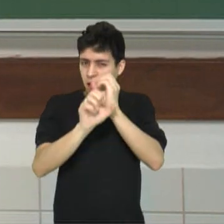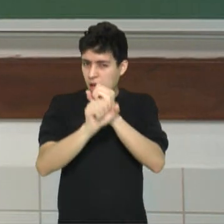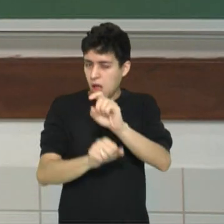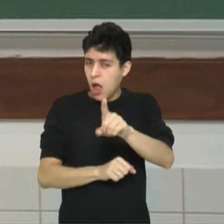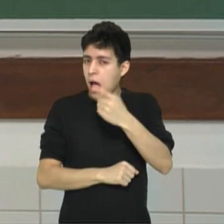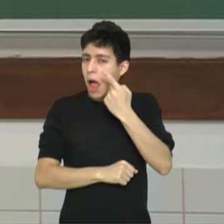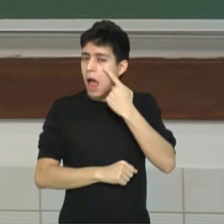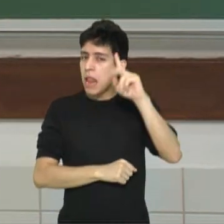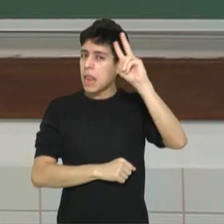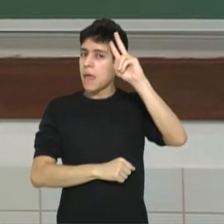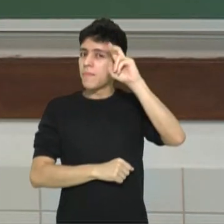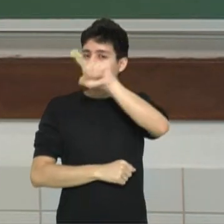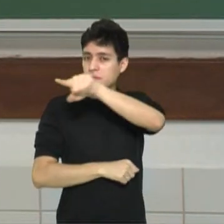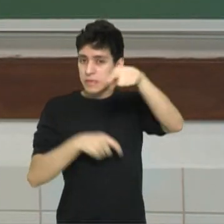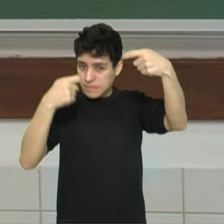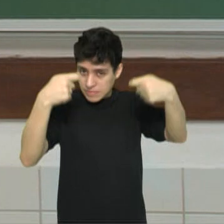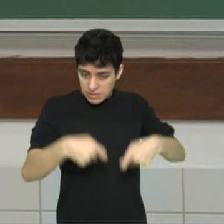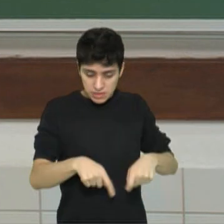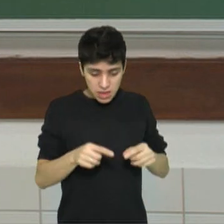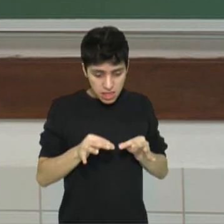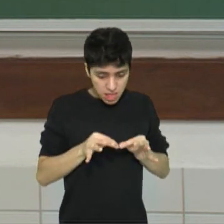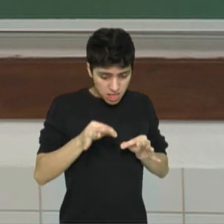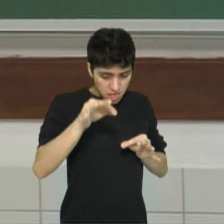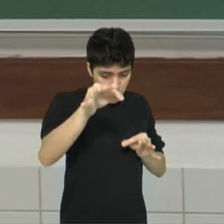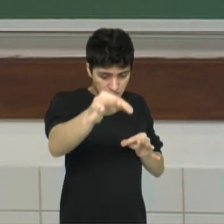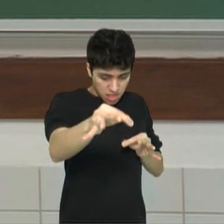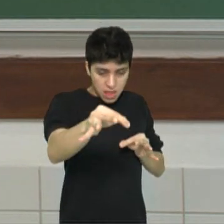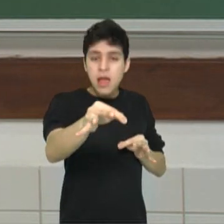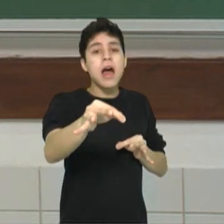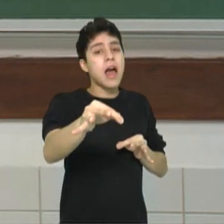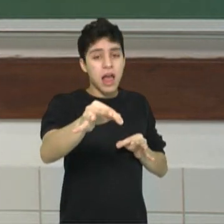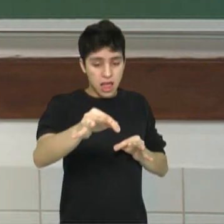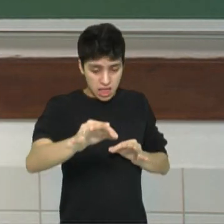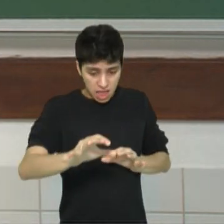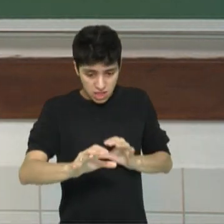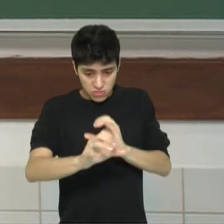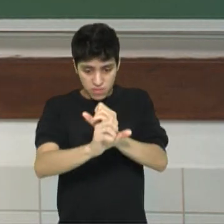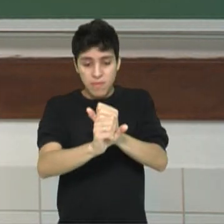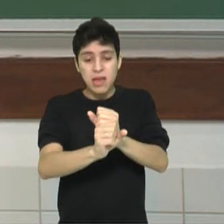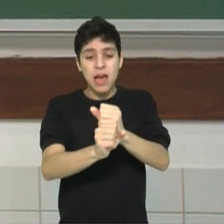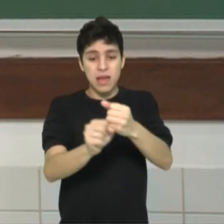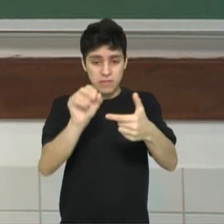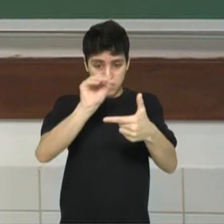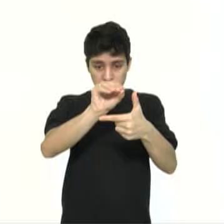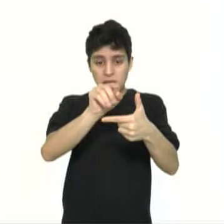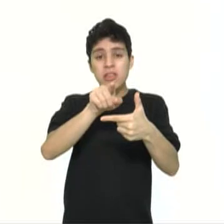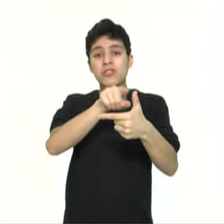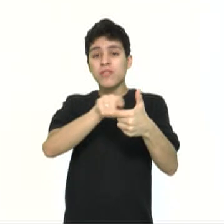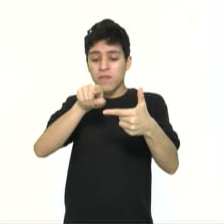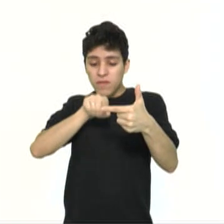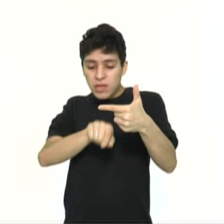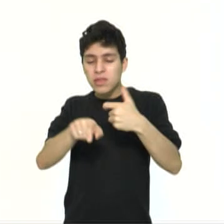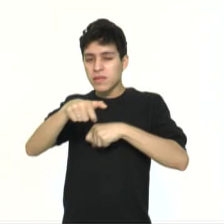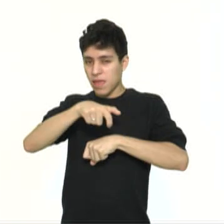Lembrando que você vai pegar o deslocamento dele e dividir pelo tempo que ele gastou. Vamos lá?